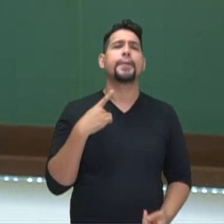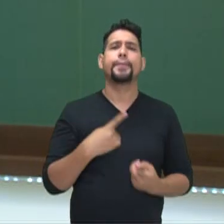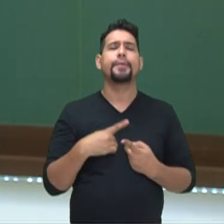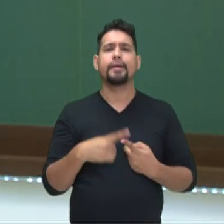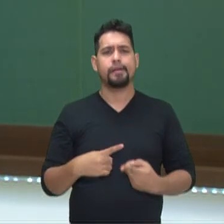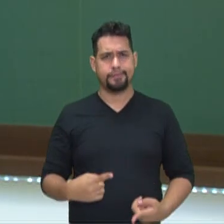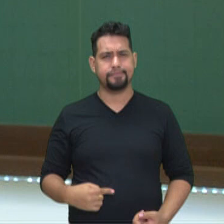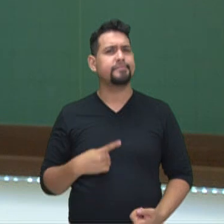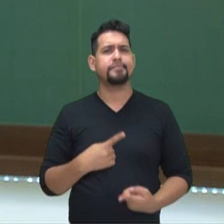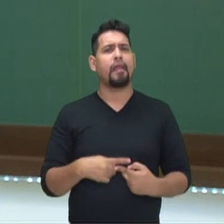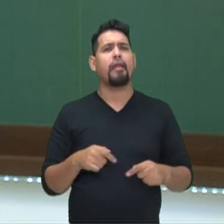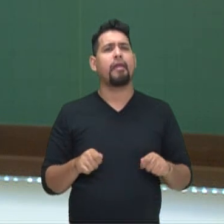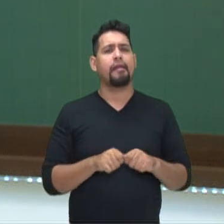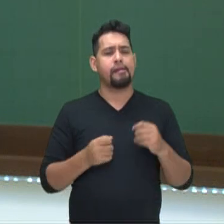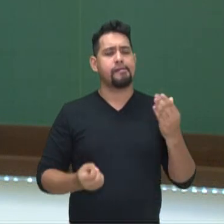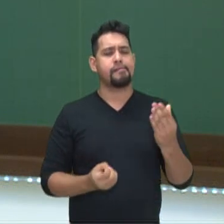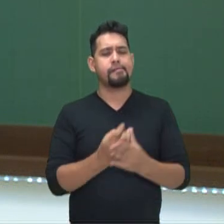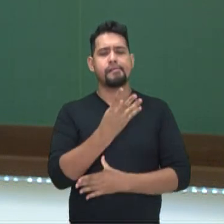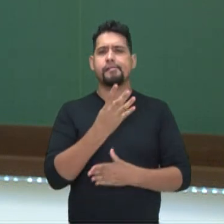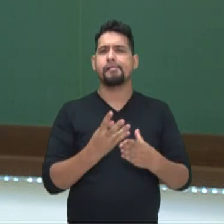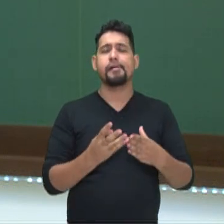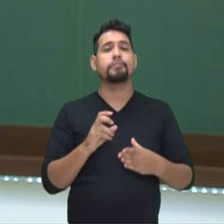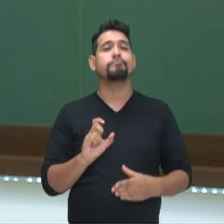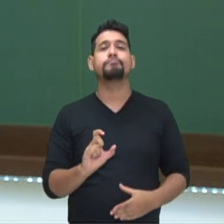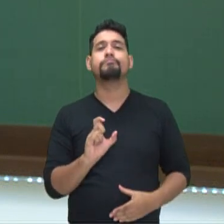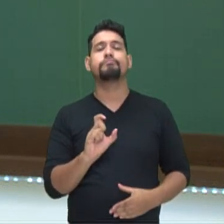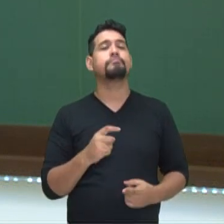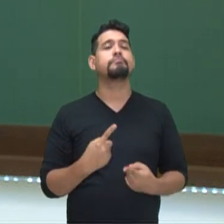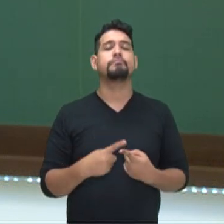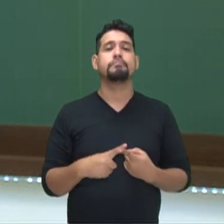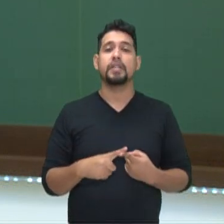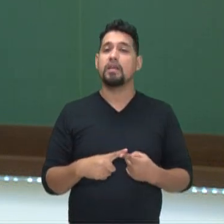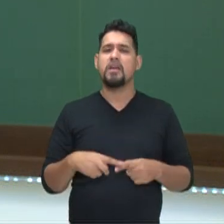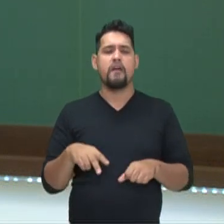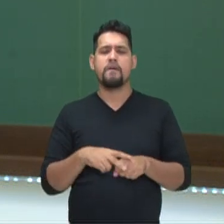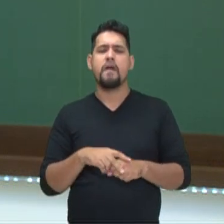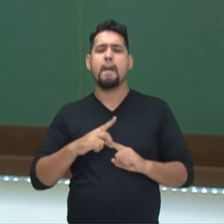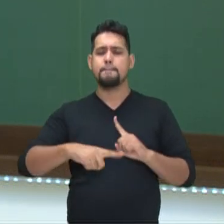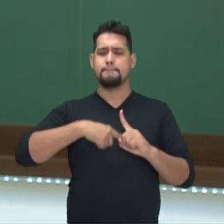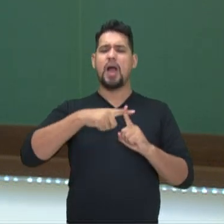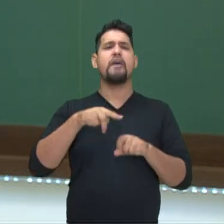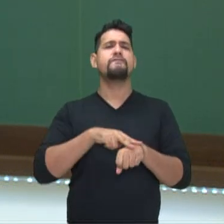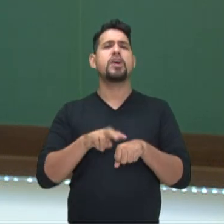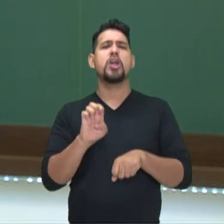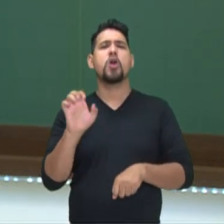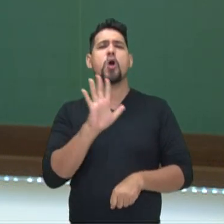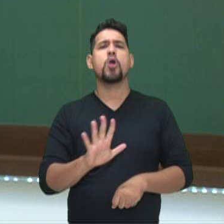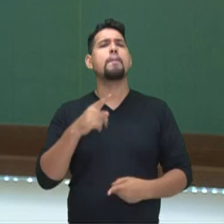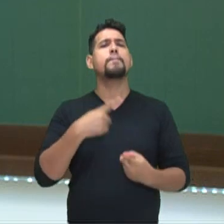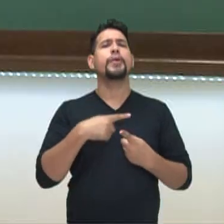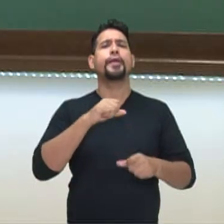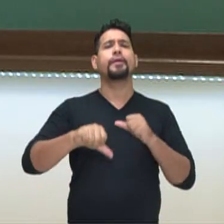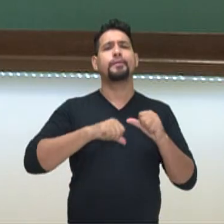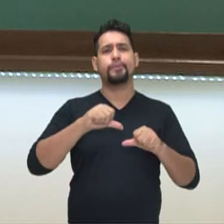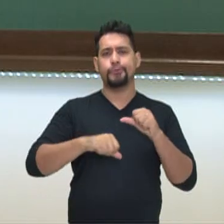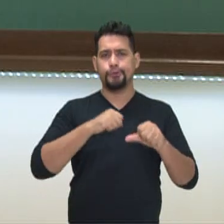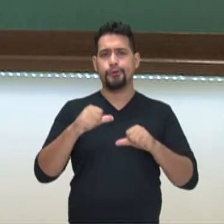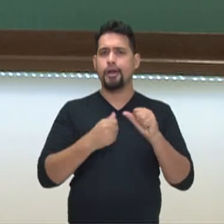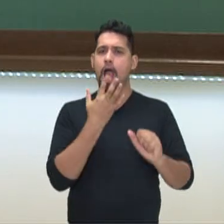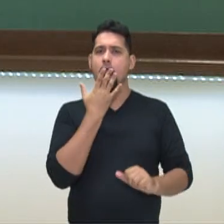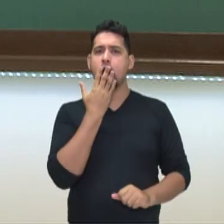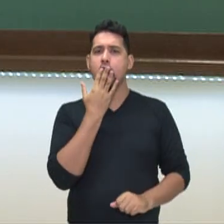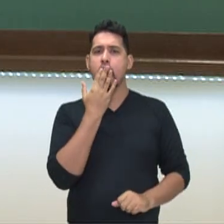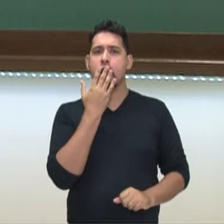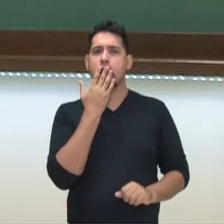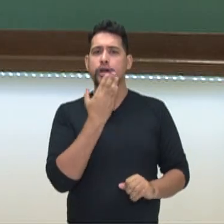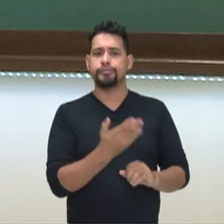foi elaborada essa expressão aí? Né? Ficar mais verde na Europa e por que houve a alteração também nas